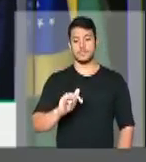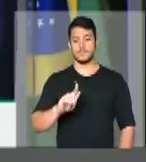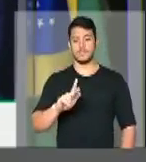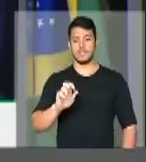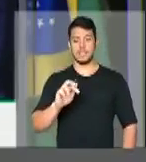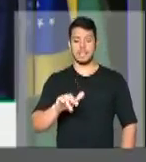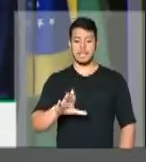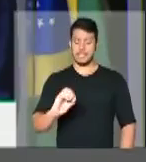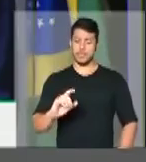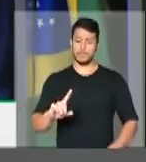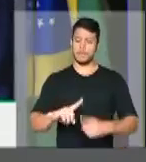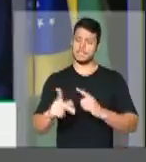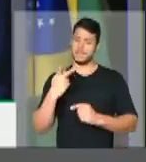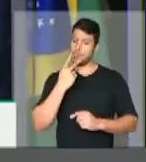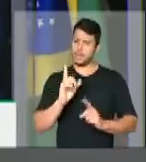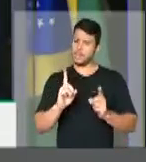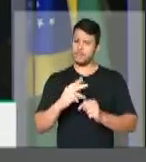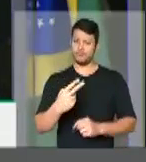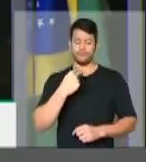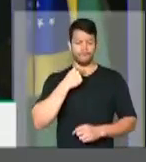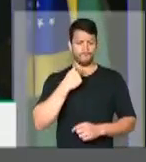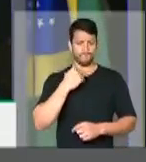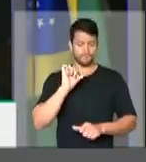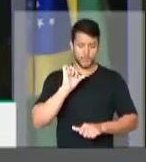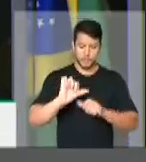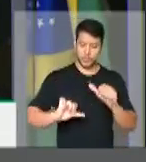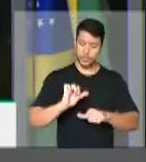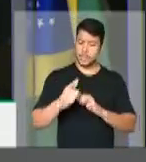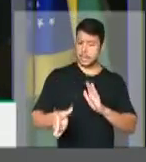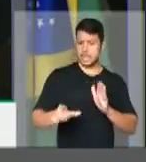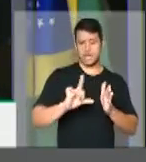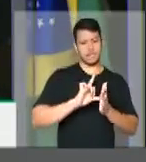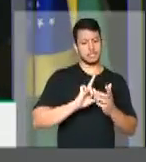que se faça ainda no seu governo